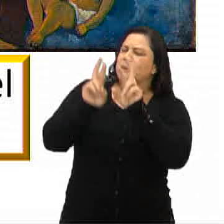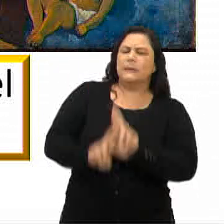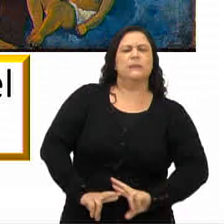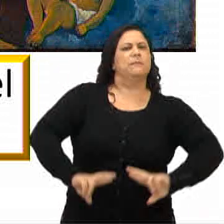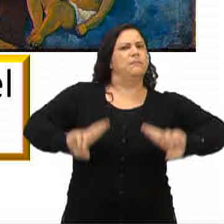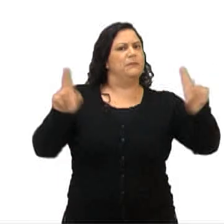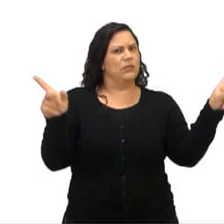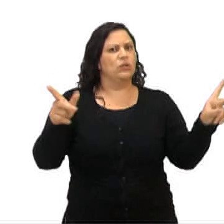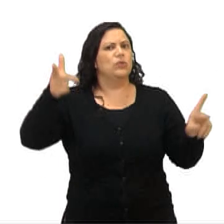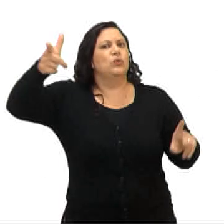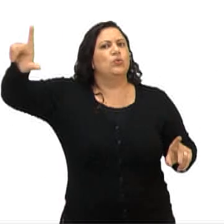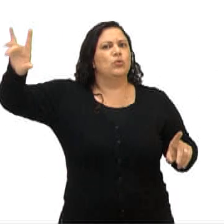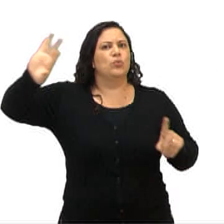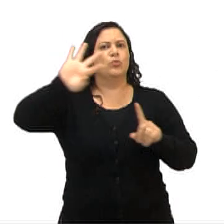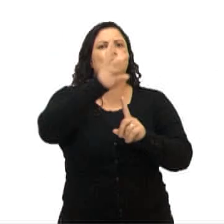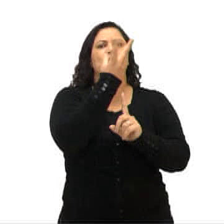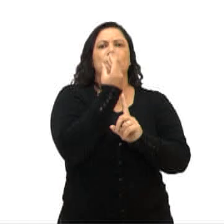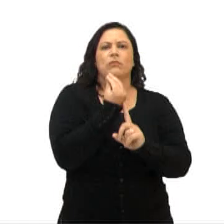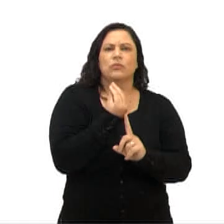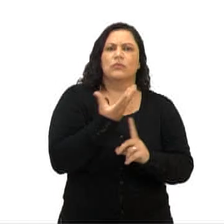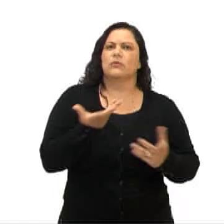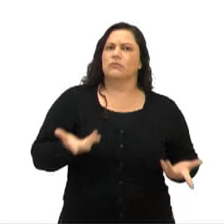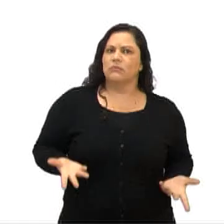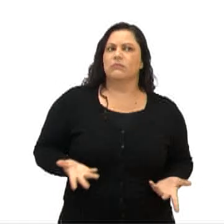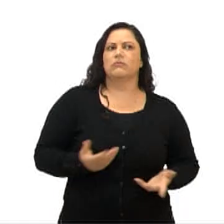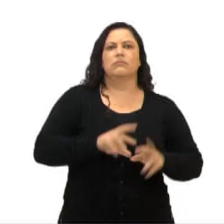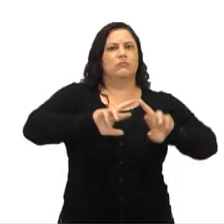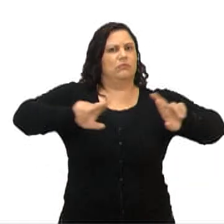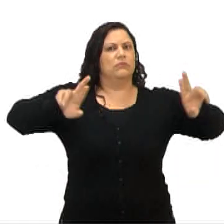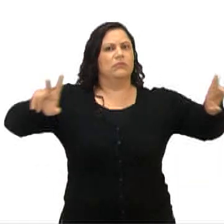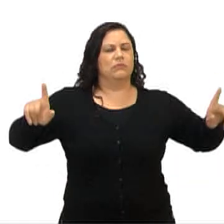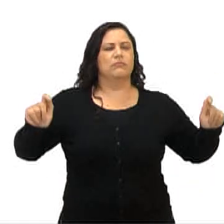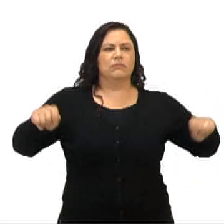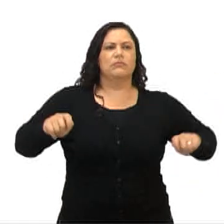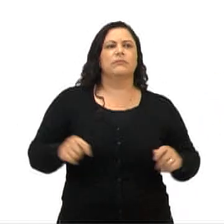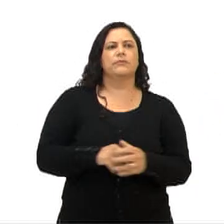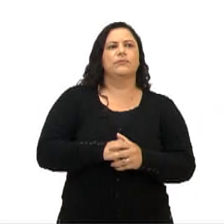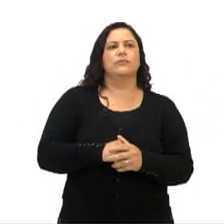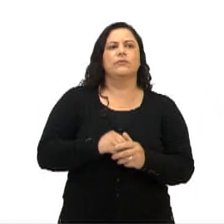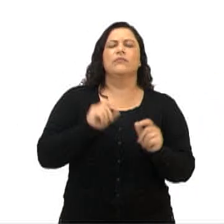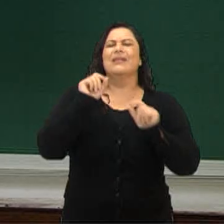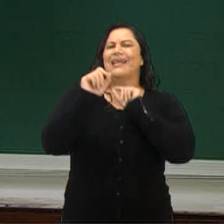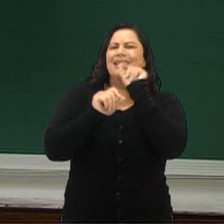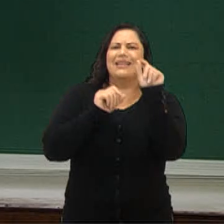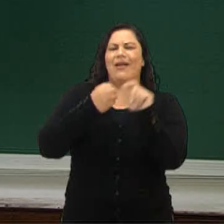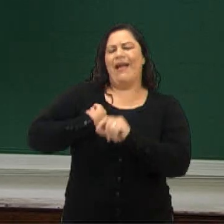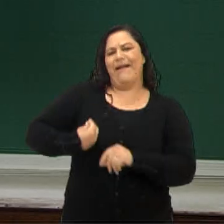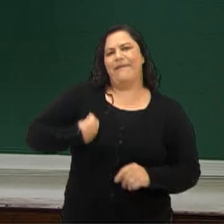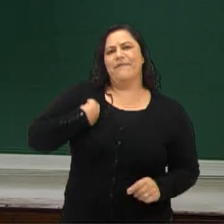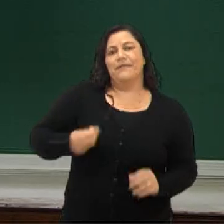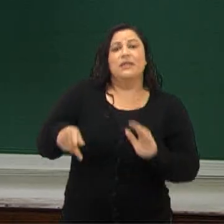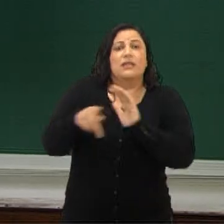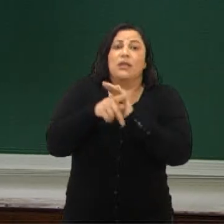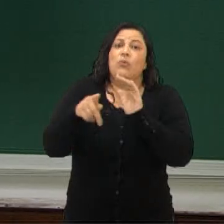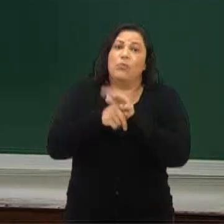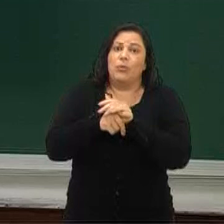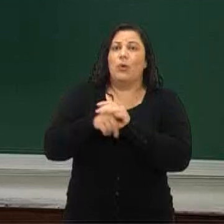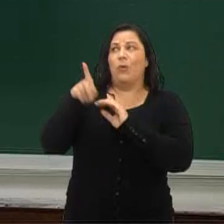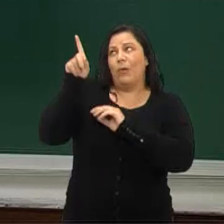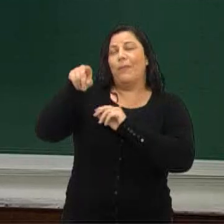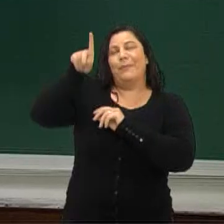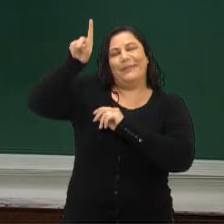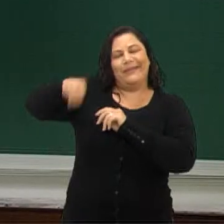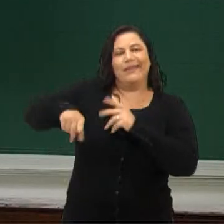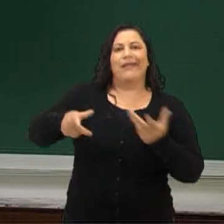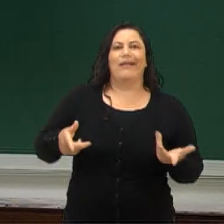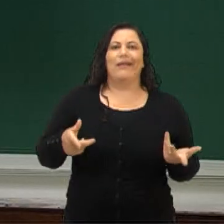dos outros artistas, né? Então vamos lá fazer a ideia do cheio de controvérsia, porque a vida do Gauguin teve muitas